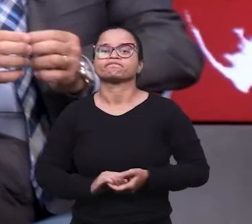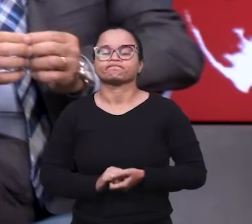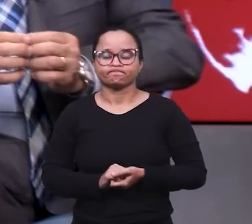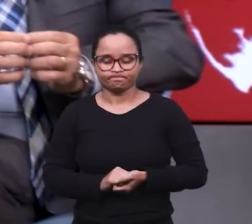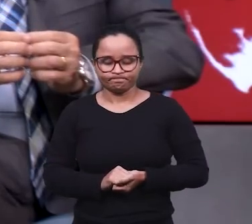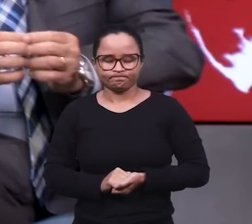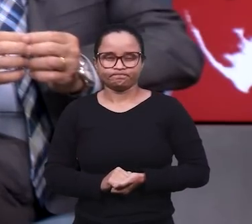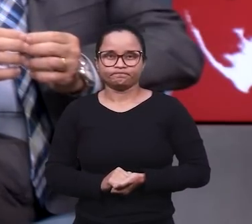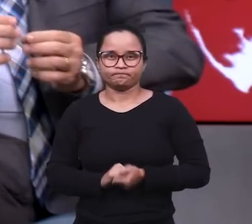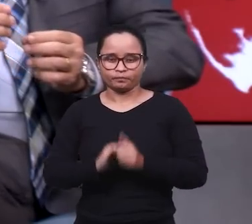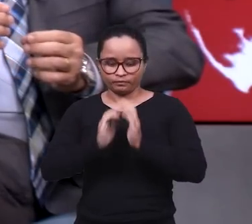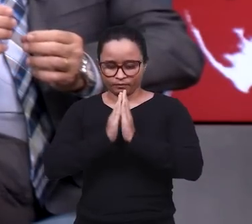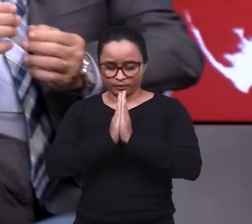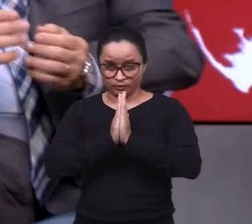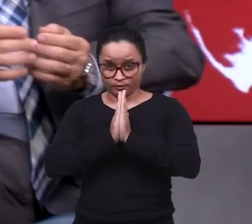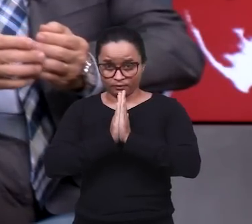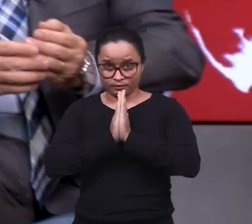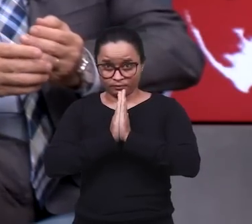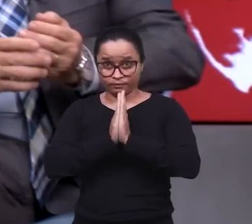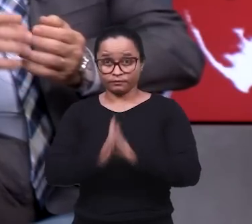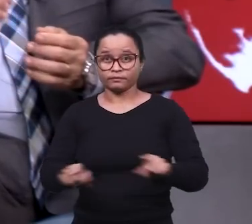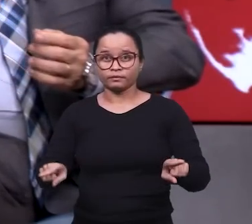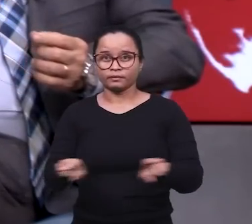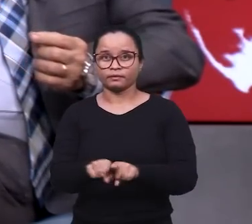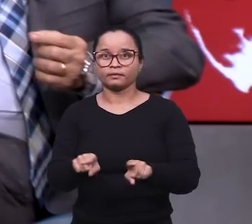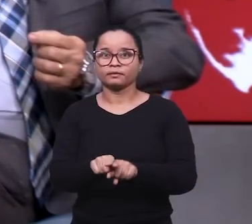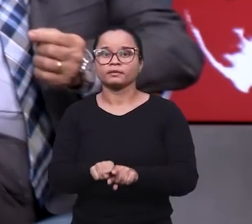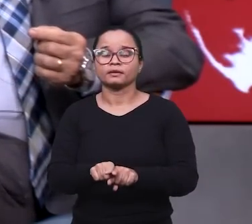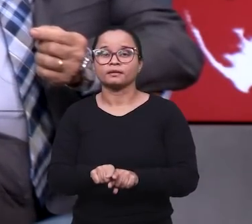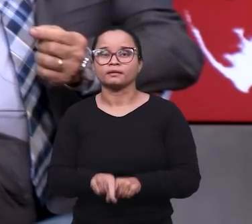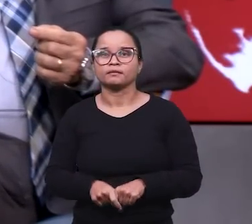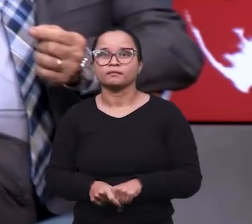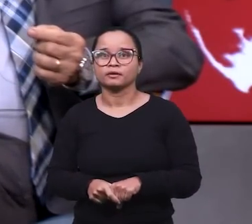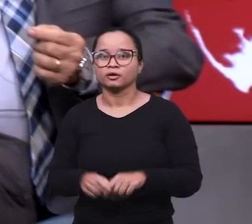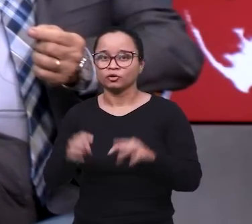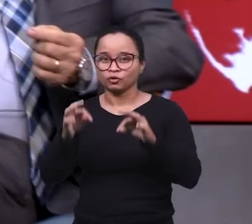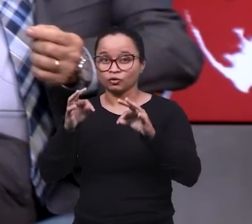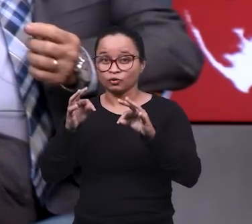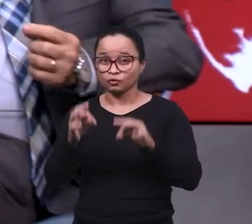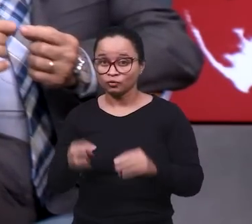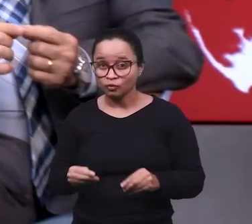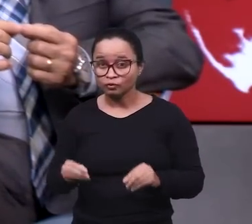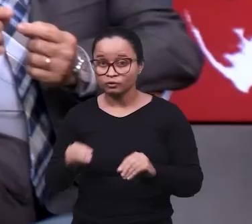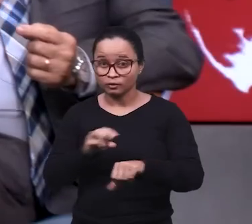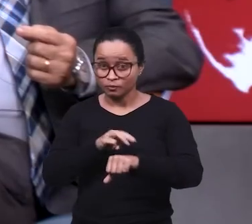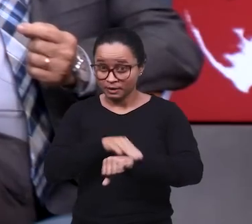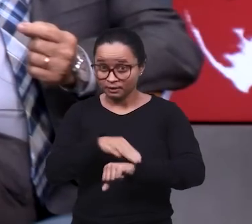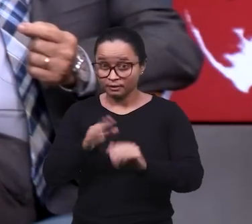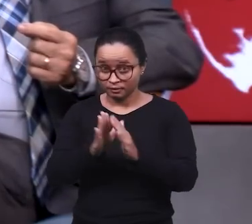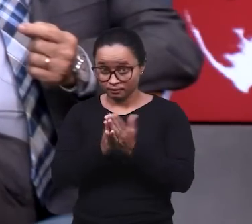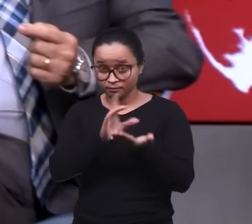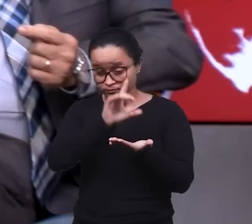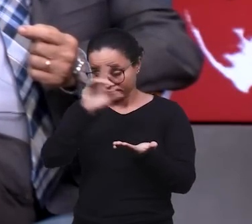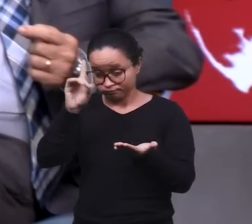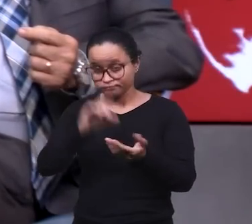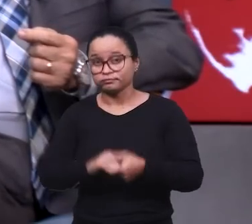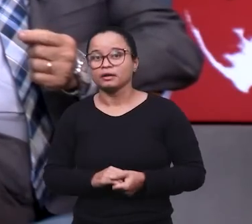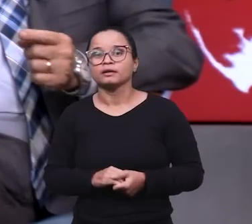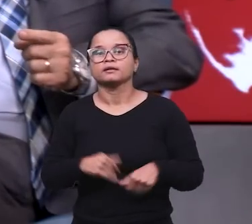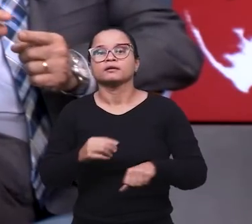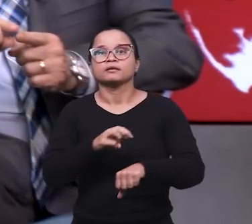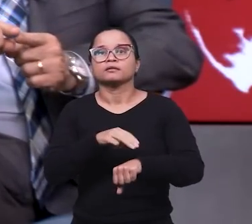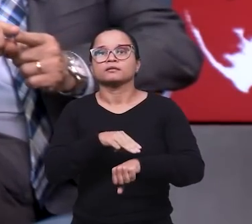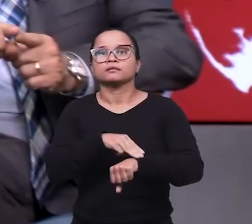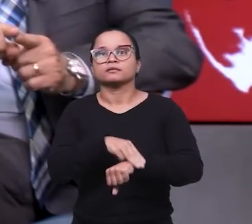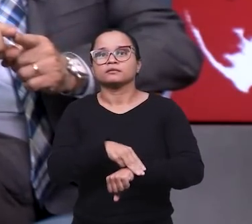perseveraremos na oração e no ministério da palavra. Então, o que é o ministério da palavra? É